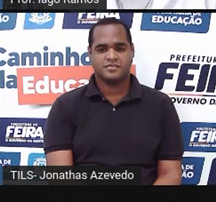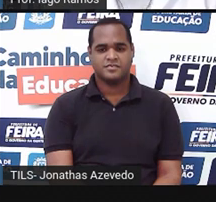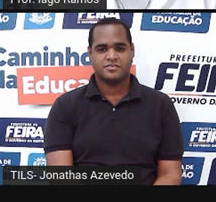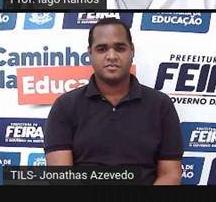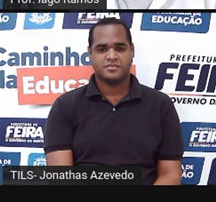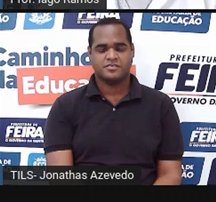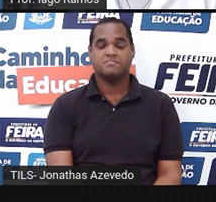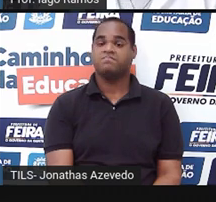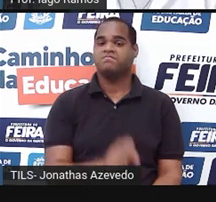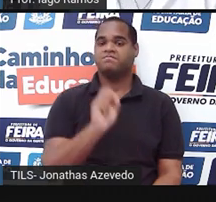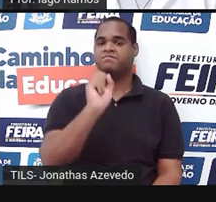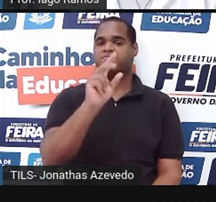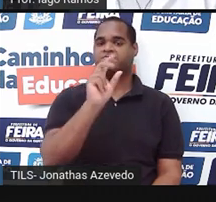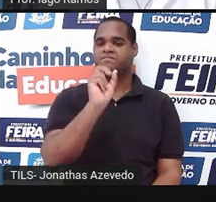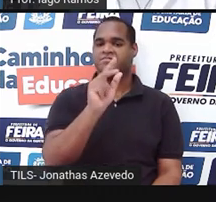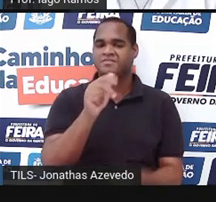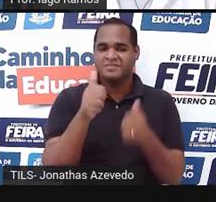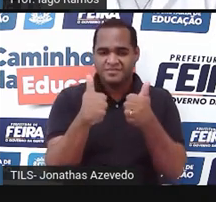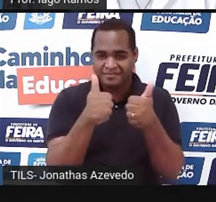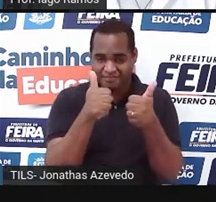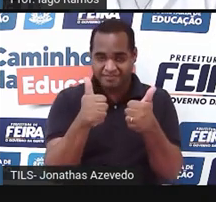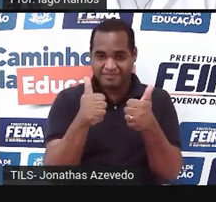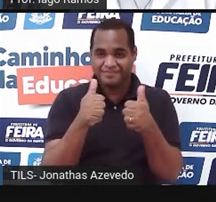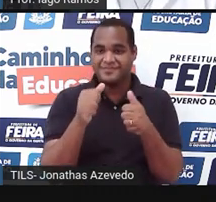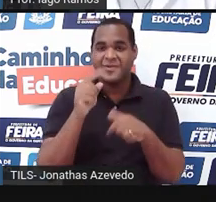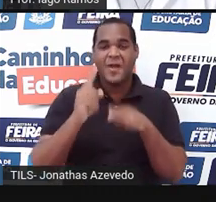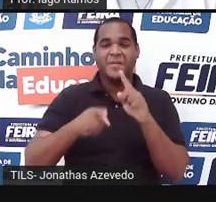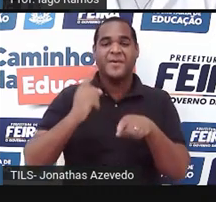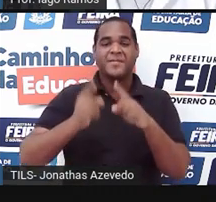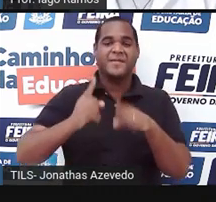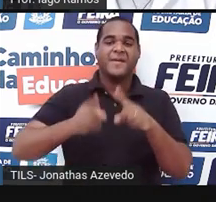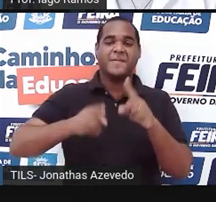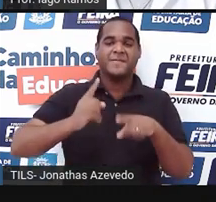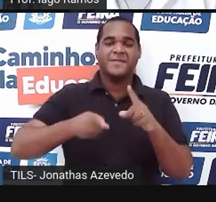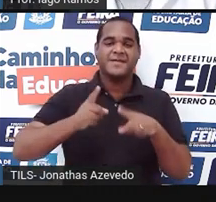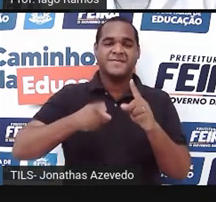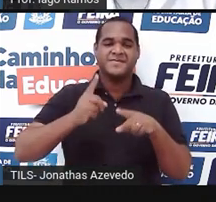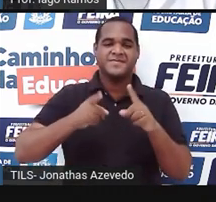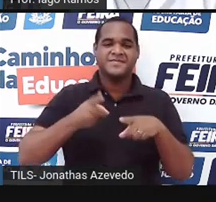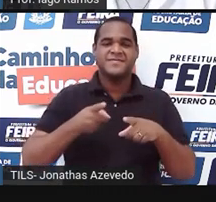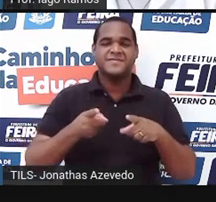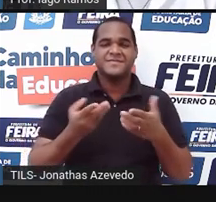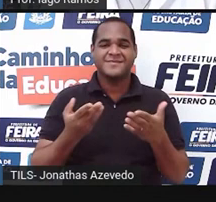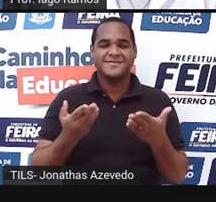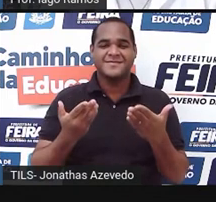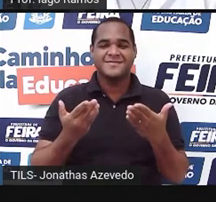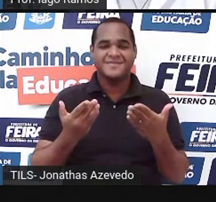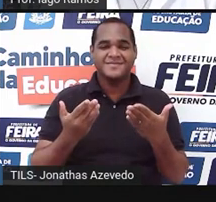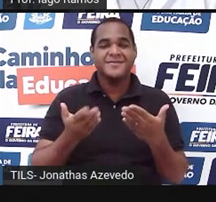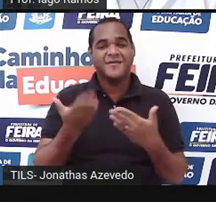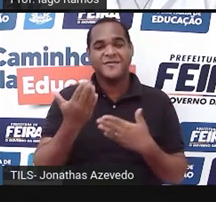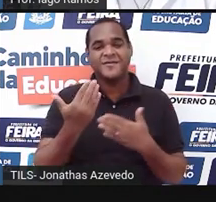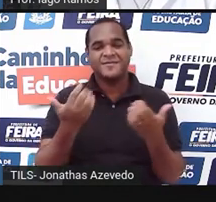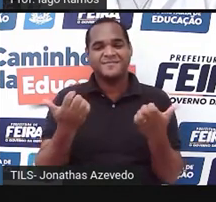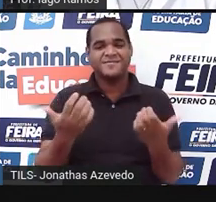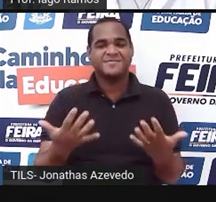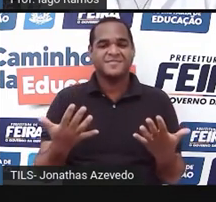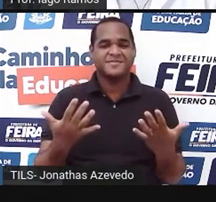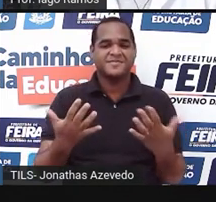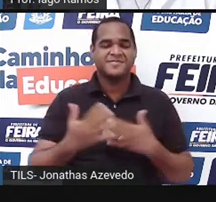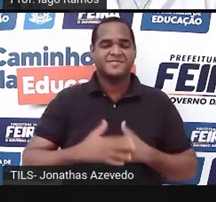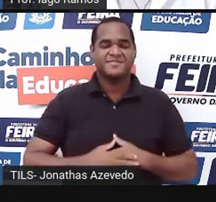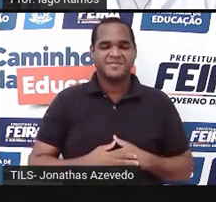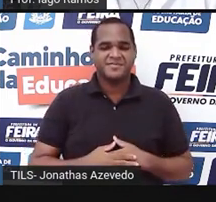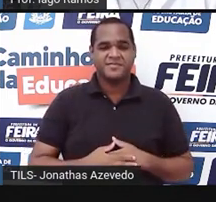e Prontinho E aí é um pouco de suspense vamos lá